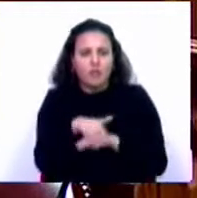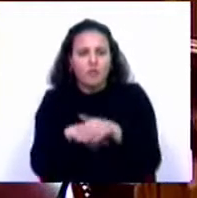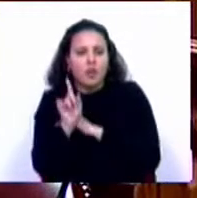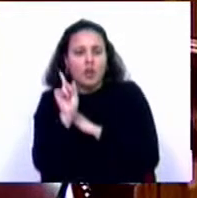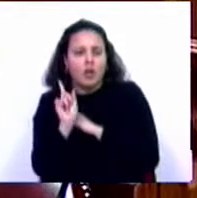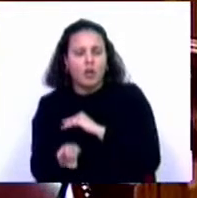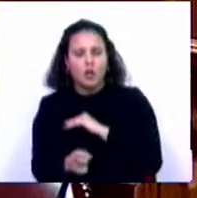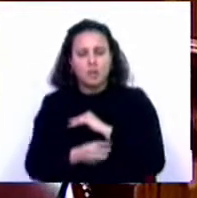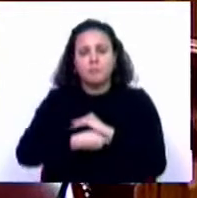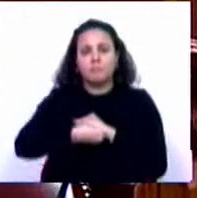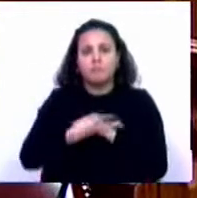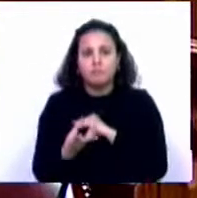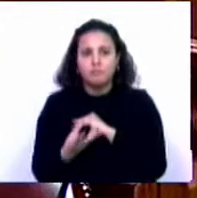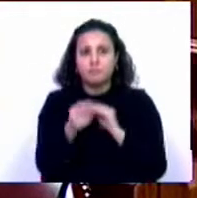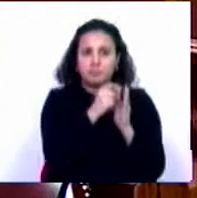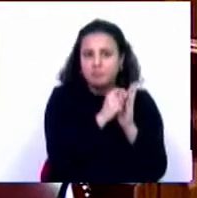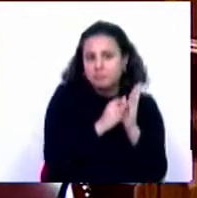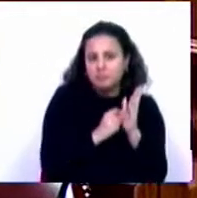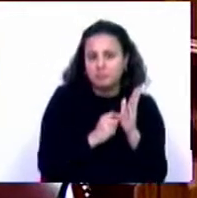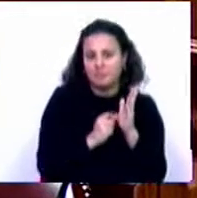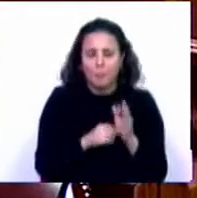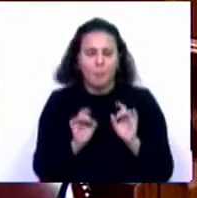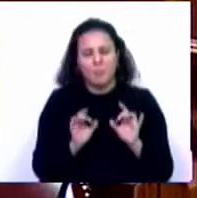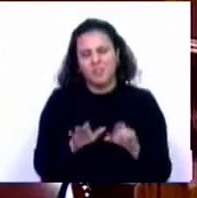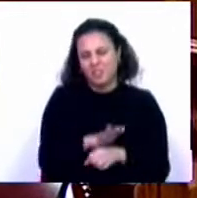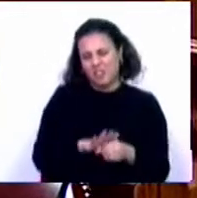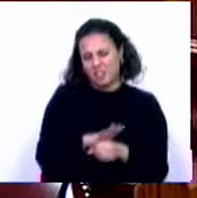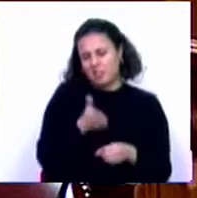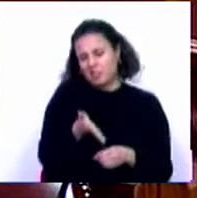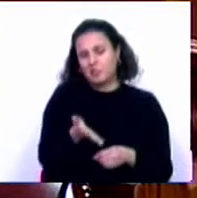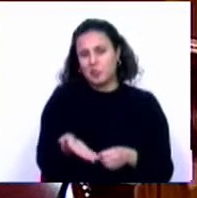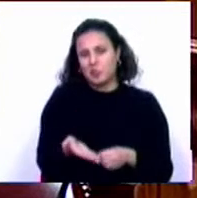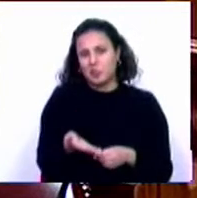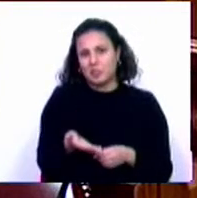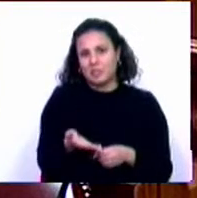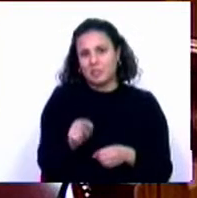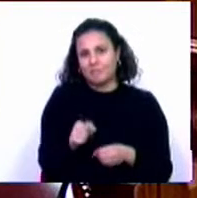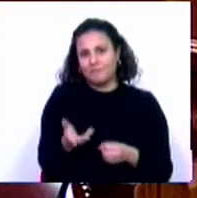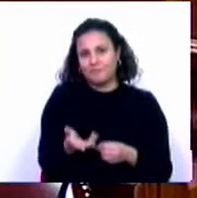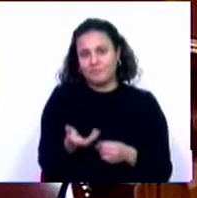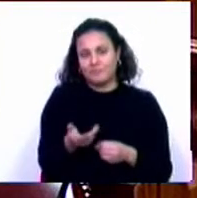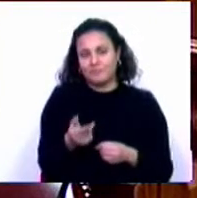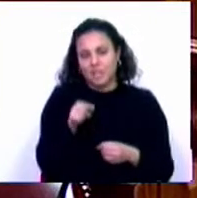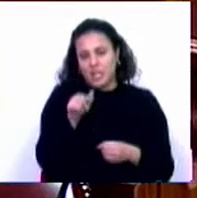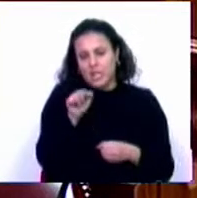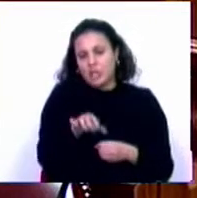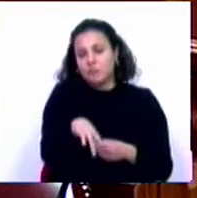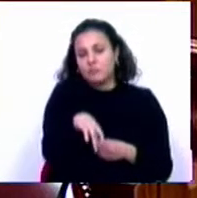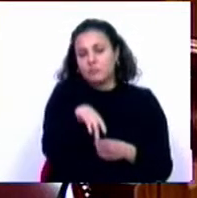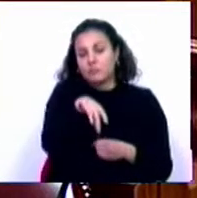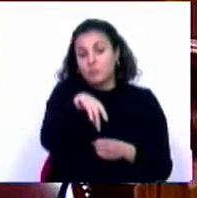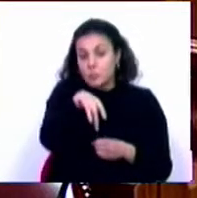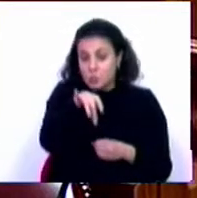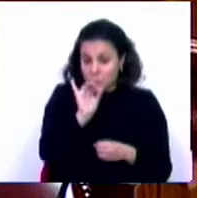para evitarmos situações desagradáveis e, na verdade, pior do que isso, que é um sorteado ter